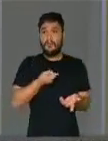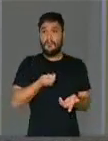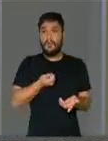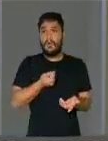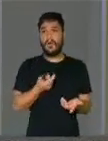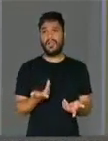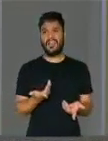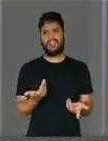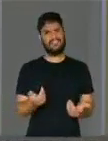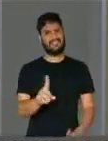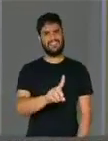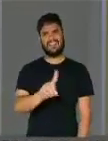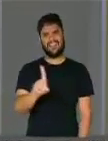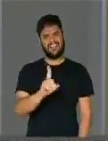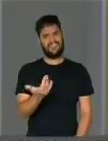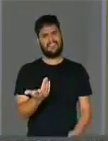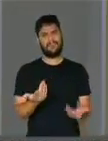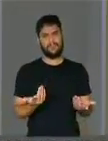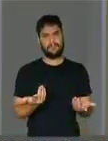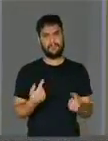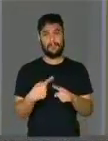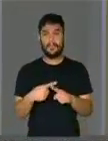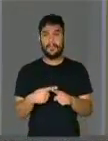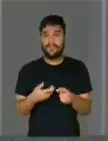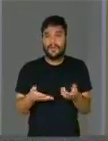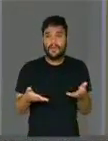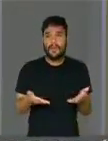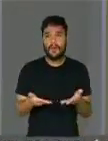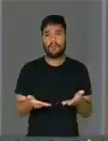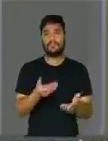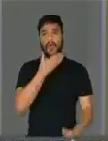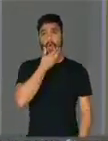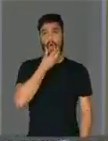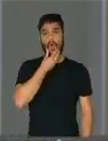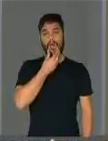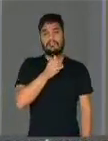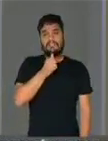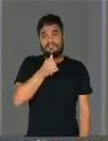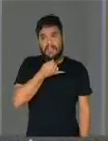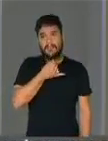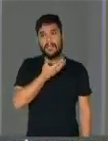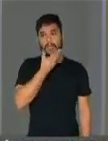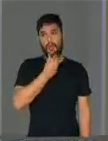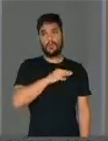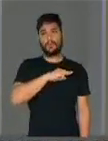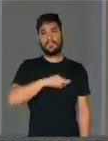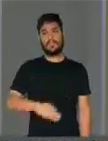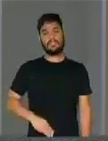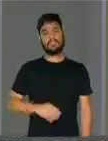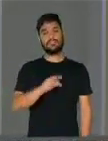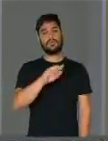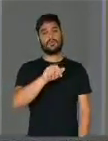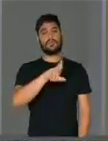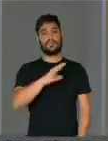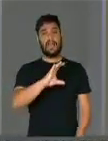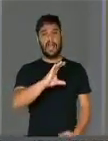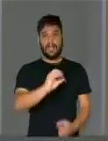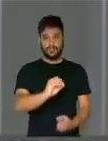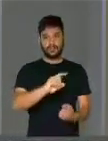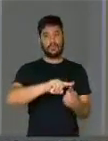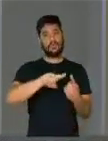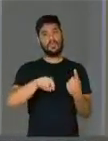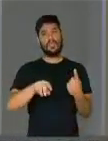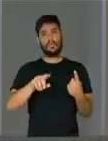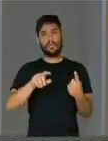é um cinismo. Infelizmente, o ministro Tarso Genro e o presidente Lula, àquela altura, se não me falha a